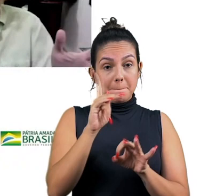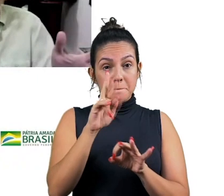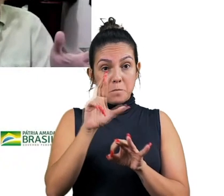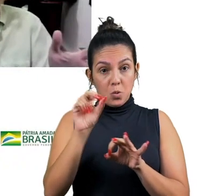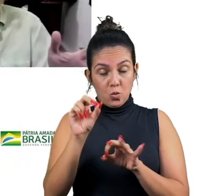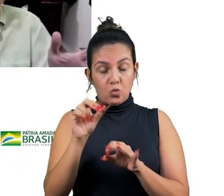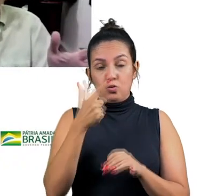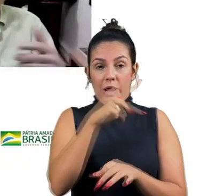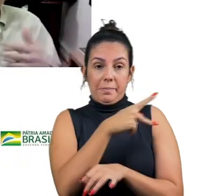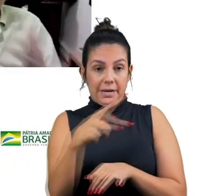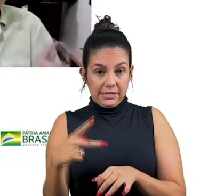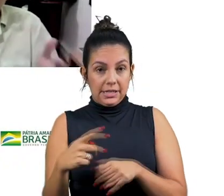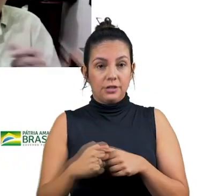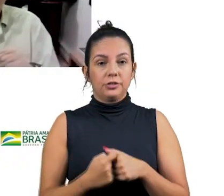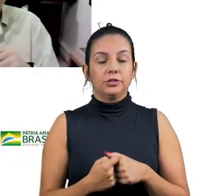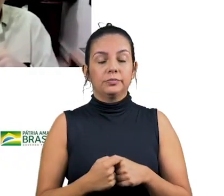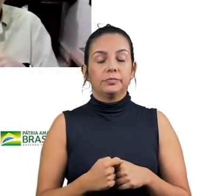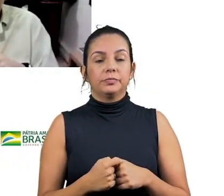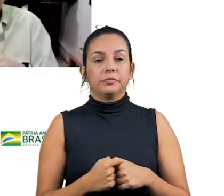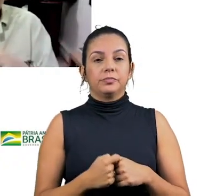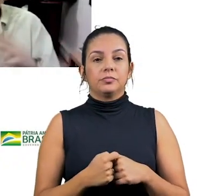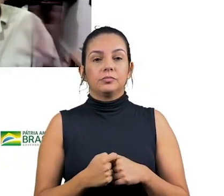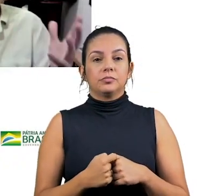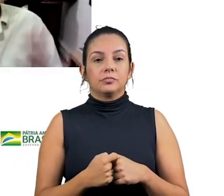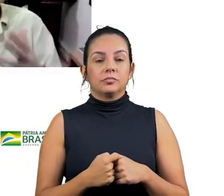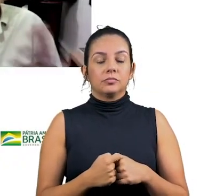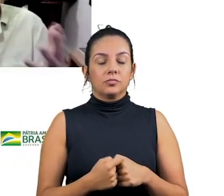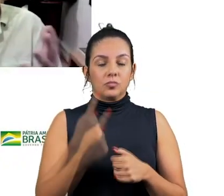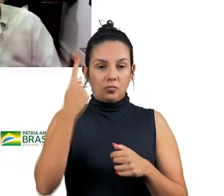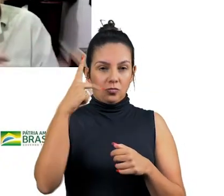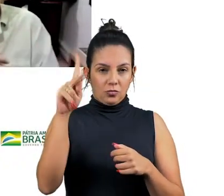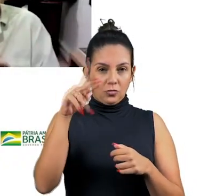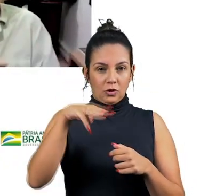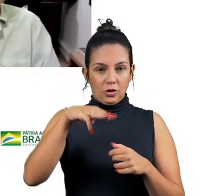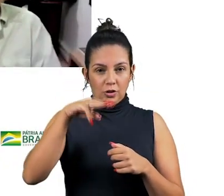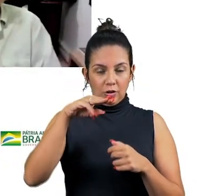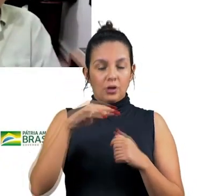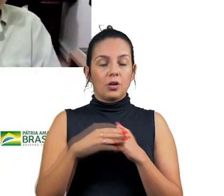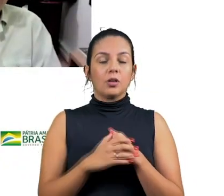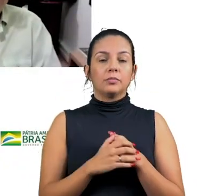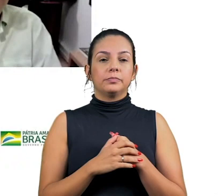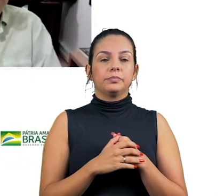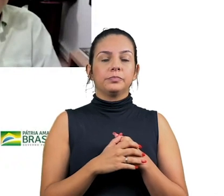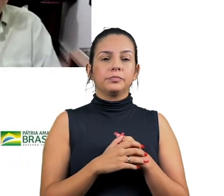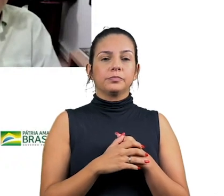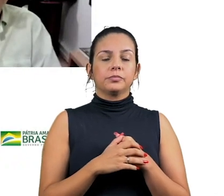e sem presidente, né, uma monarquia simbólica,